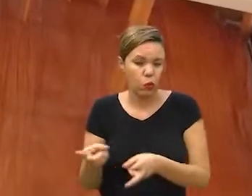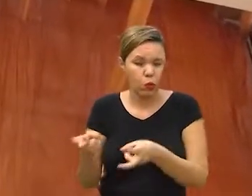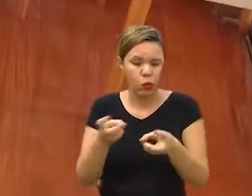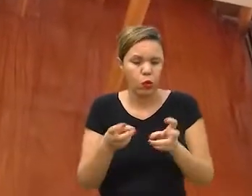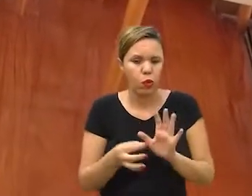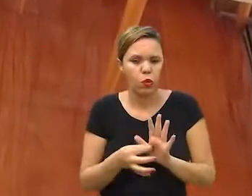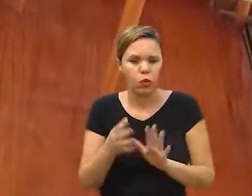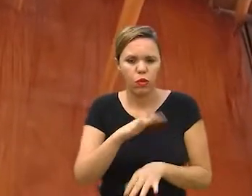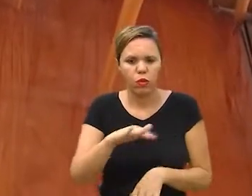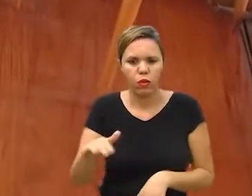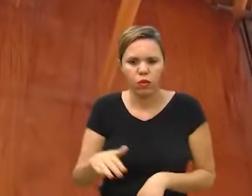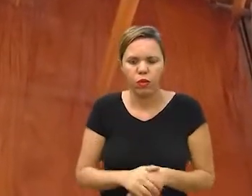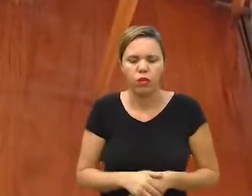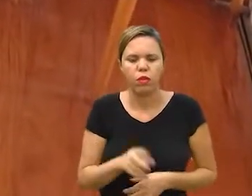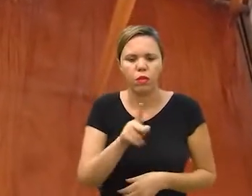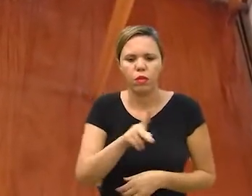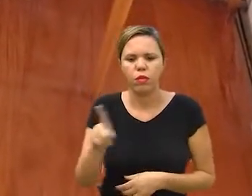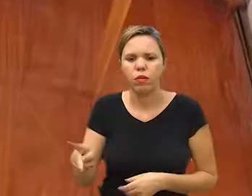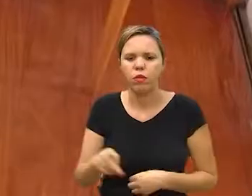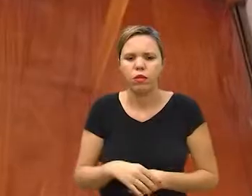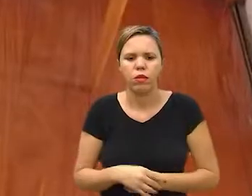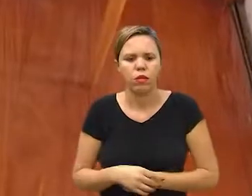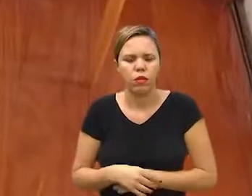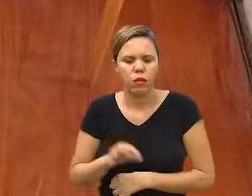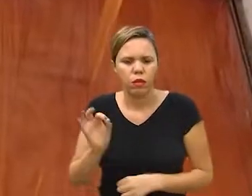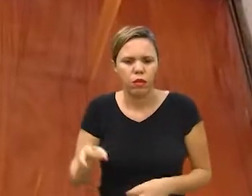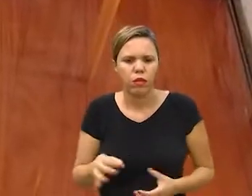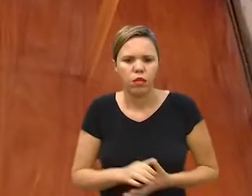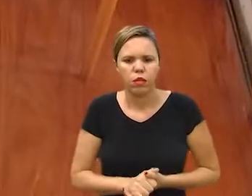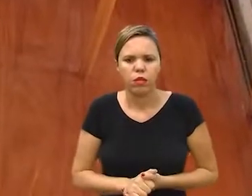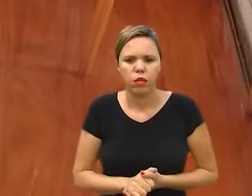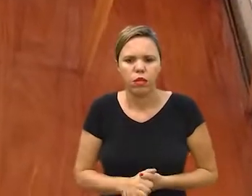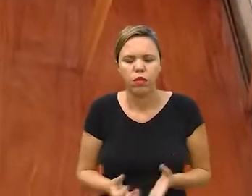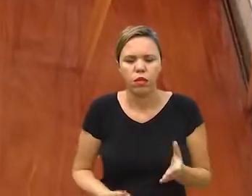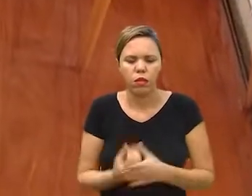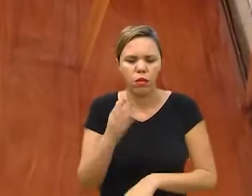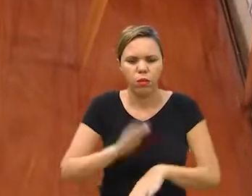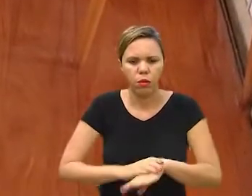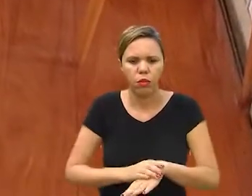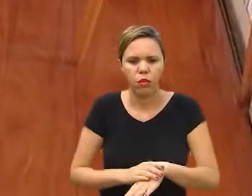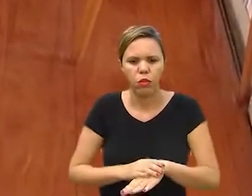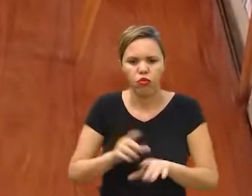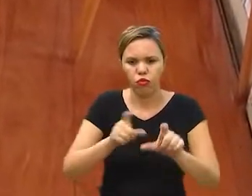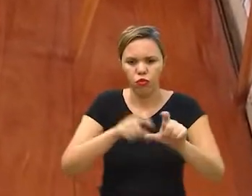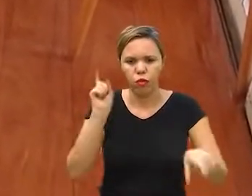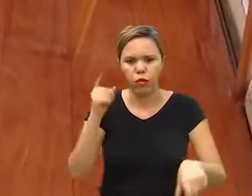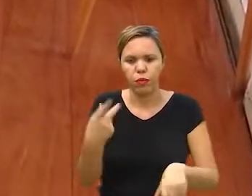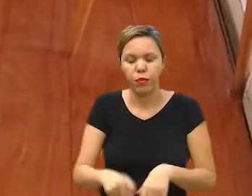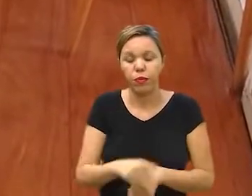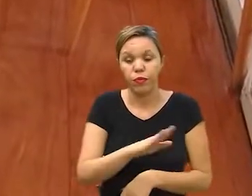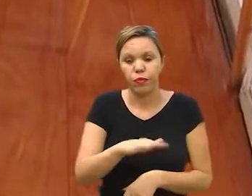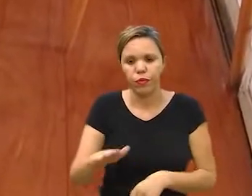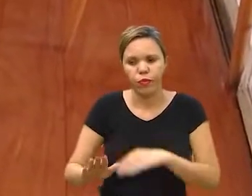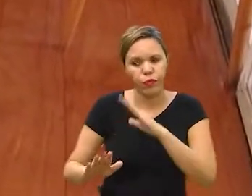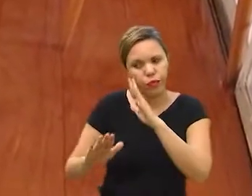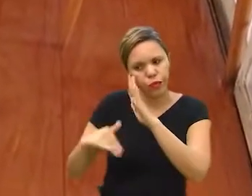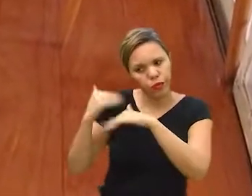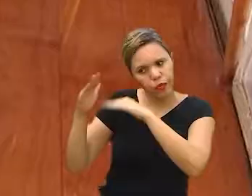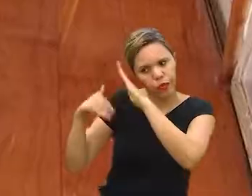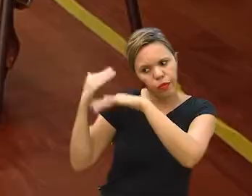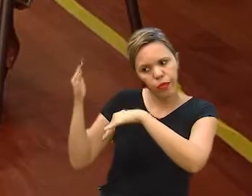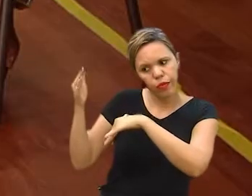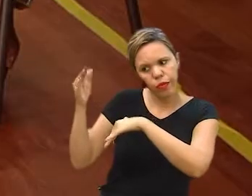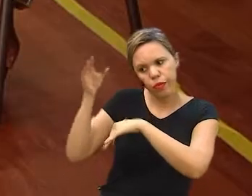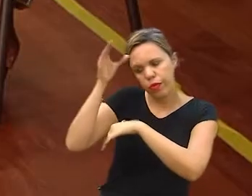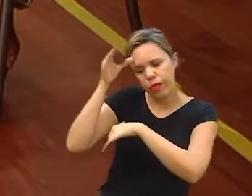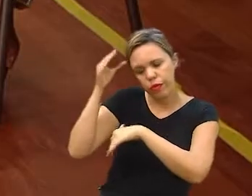com as outras crianças e as professoras a acertar para ele criar a sua autonomia. A criança vai desenvolvendo a partir